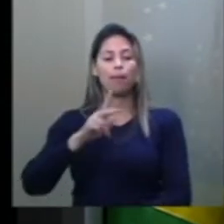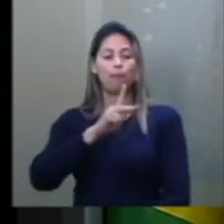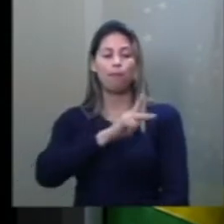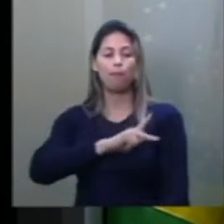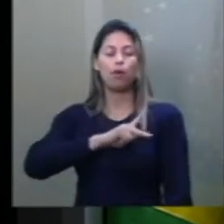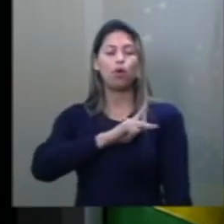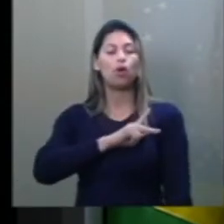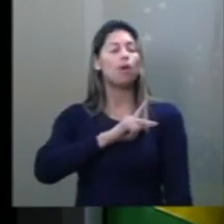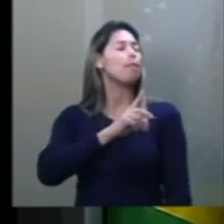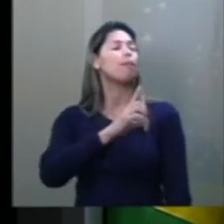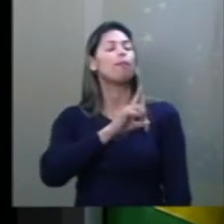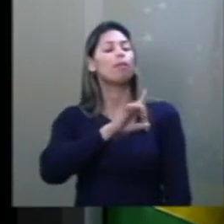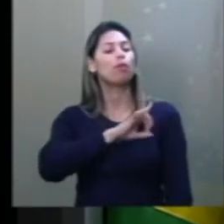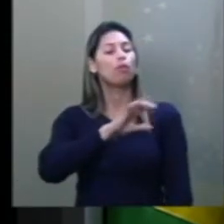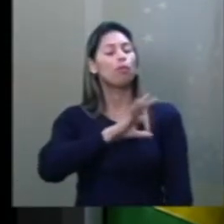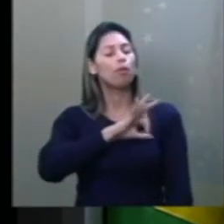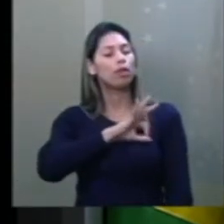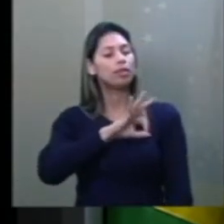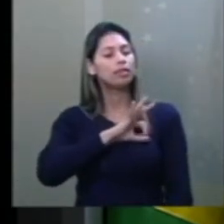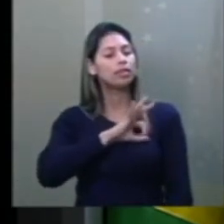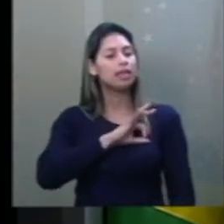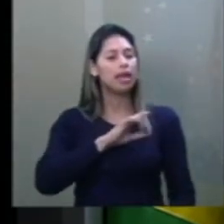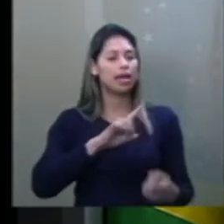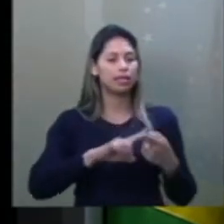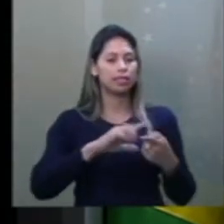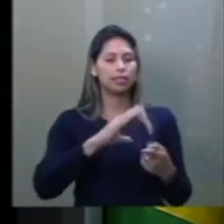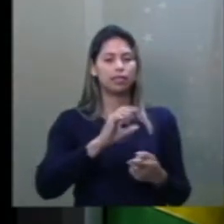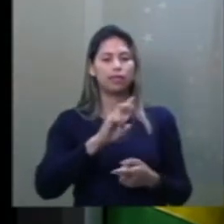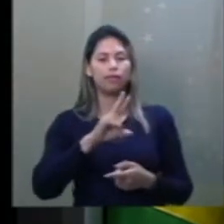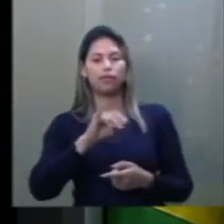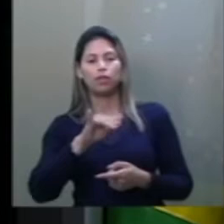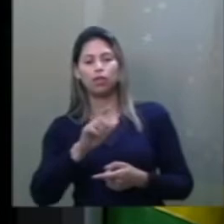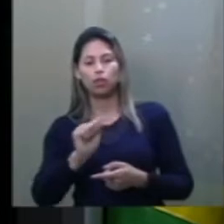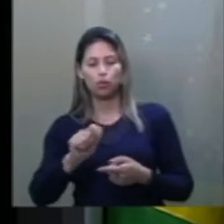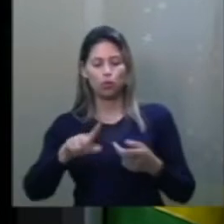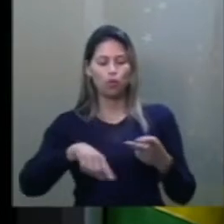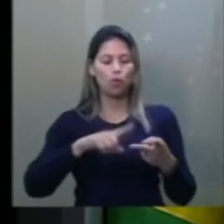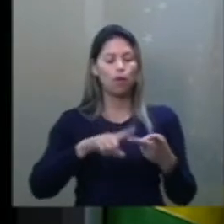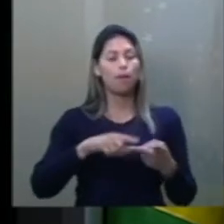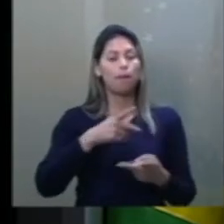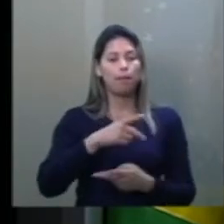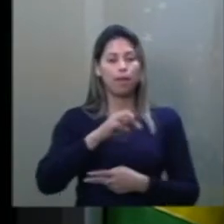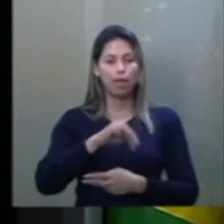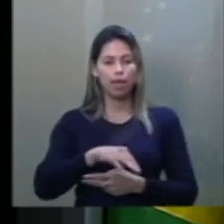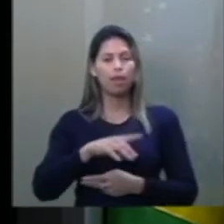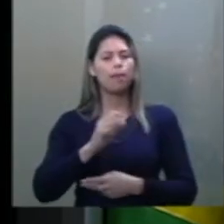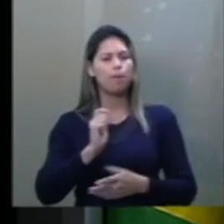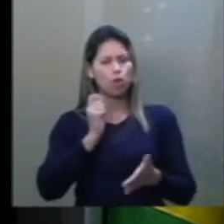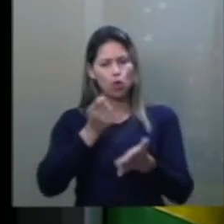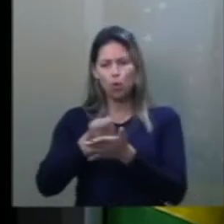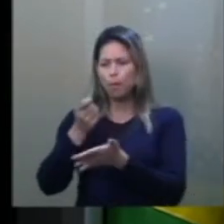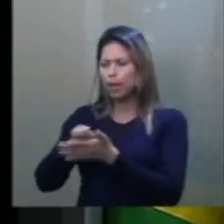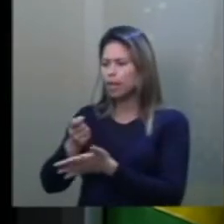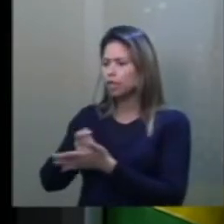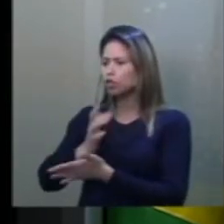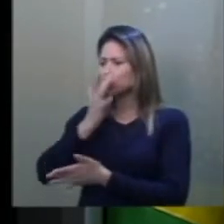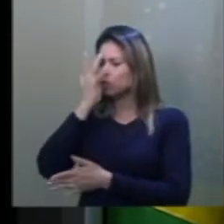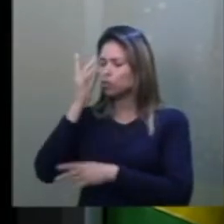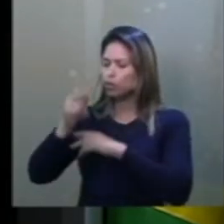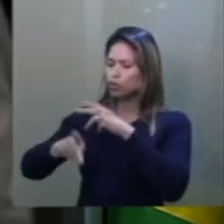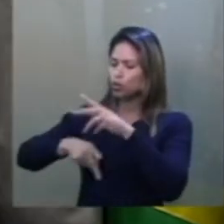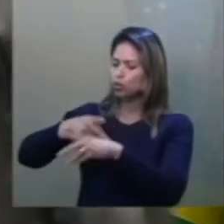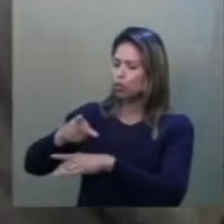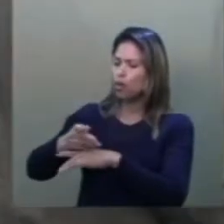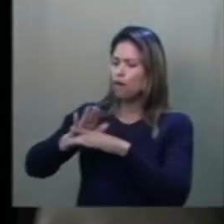militares, obrigando a população a se trancar dentro de suas próprias casas. Pouco